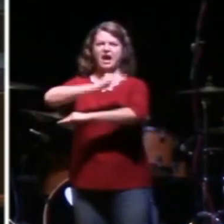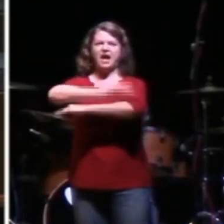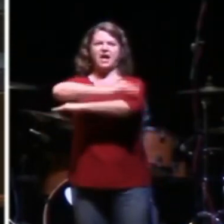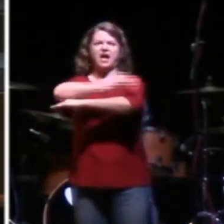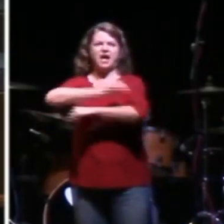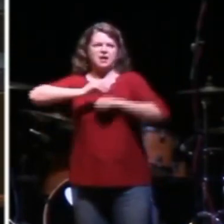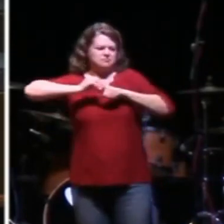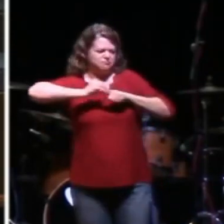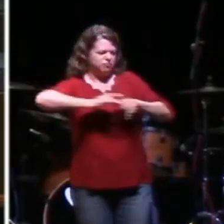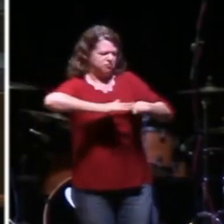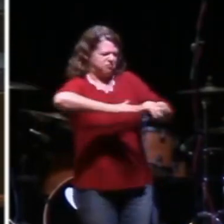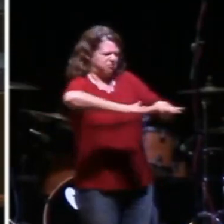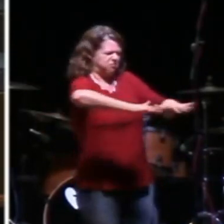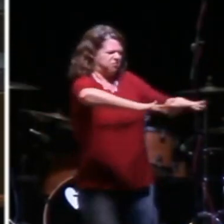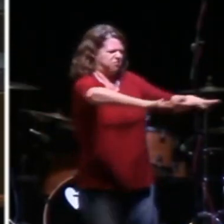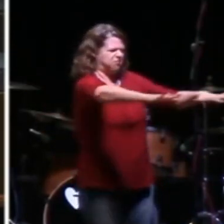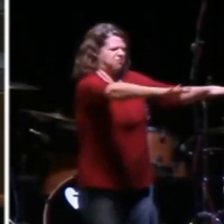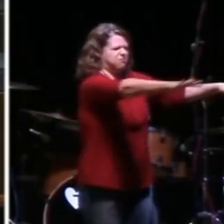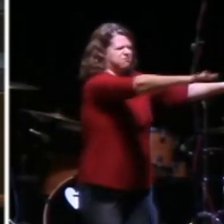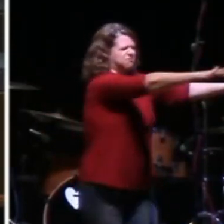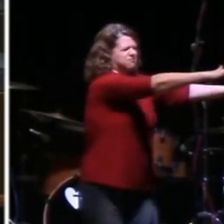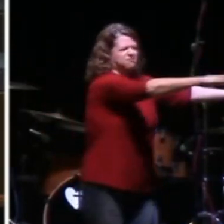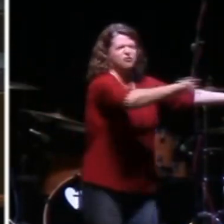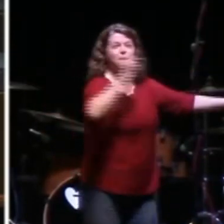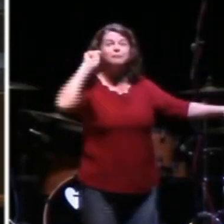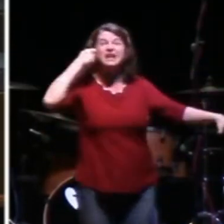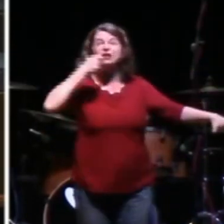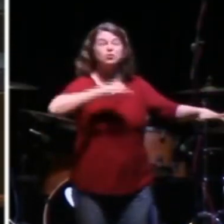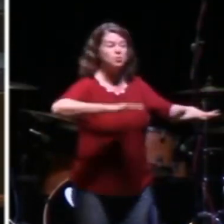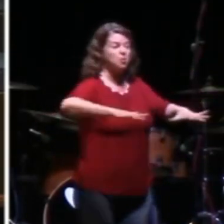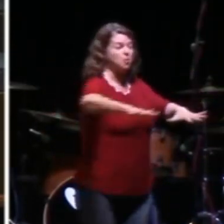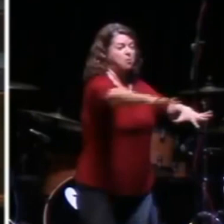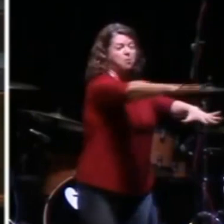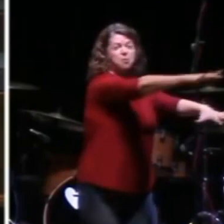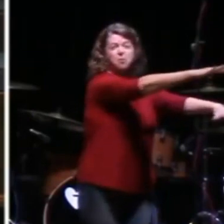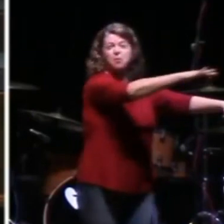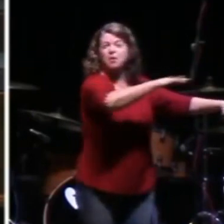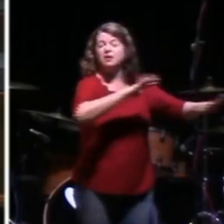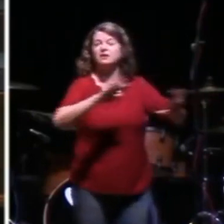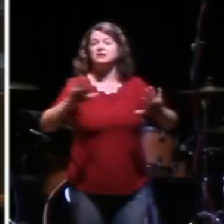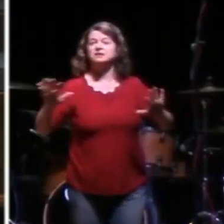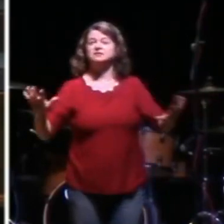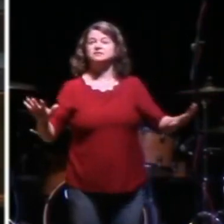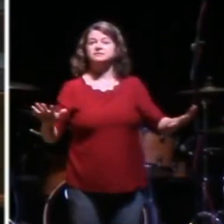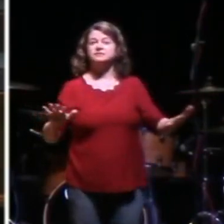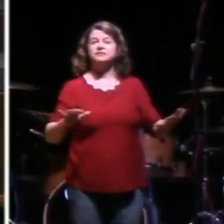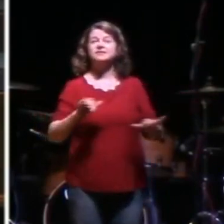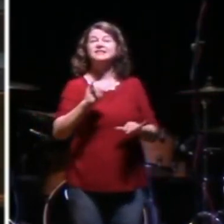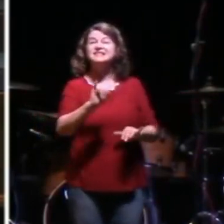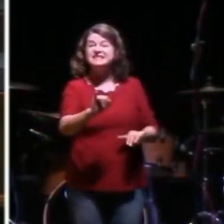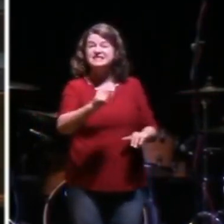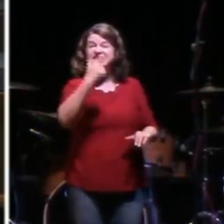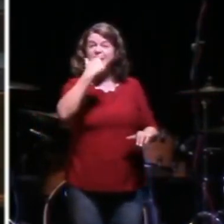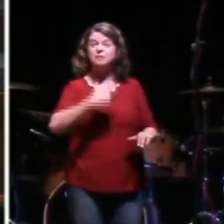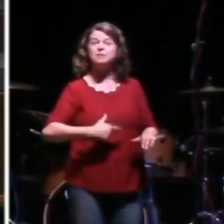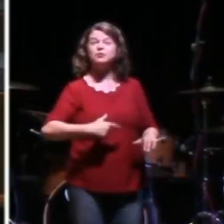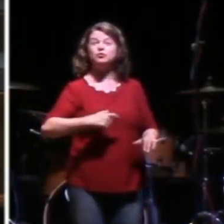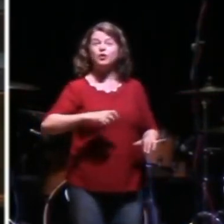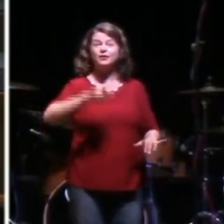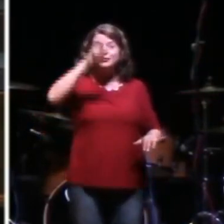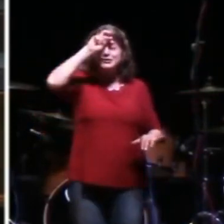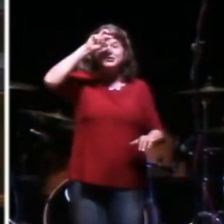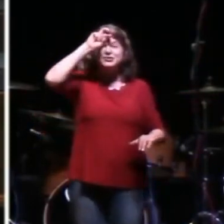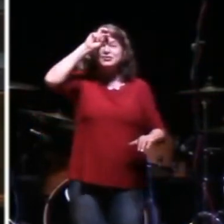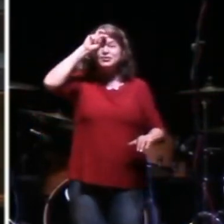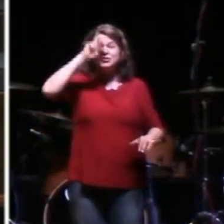hum ela considerada também o deus uma pessoa que mesmo sem querer no egito pizzas esmagasse uma hum ela réu de morte